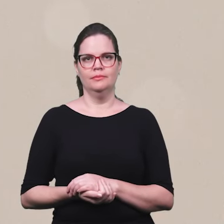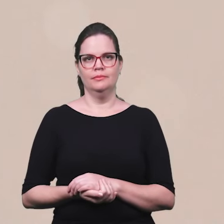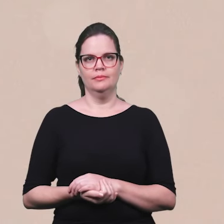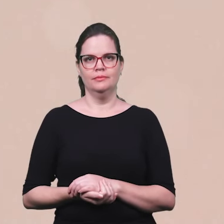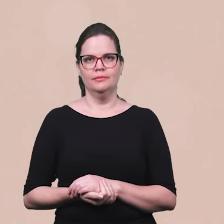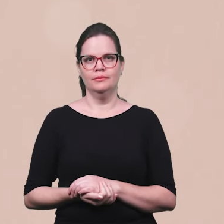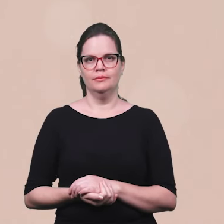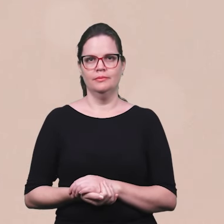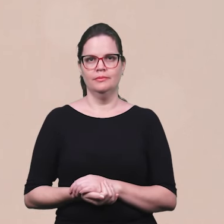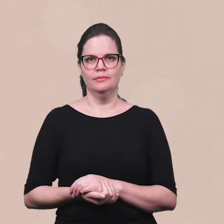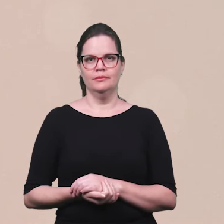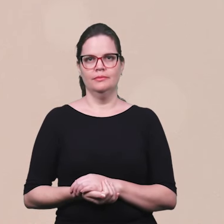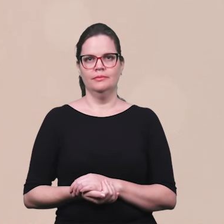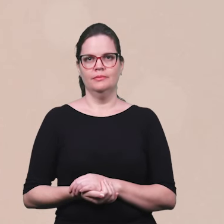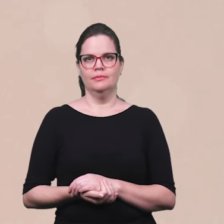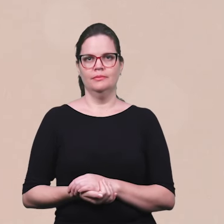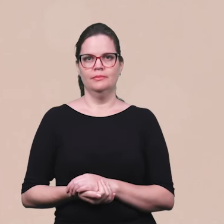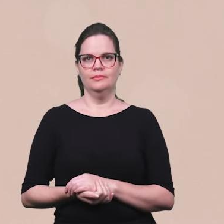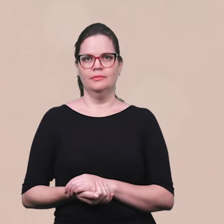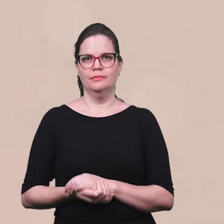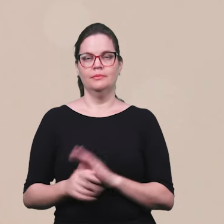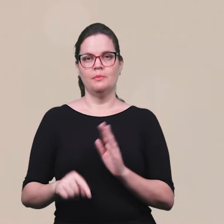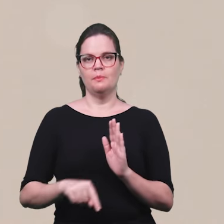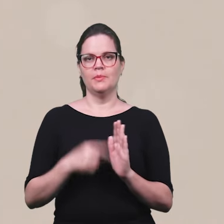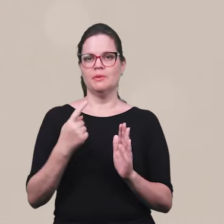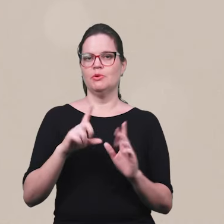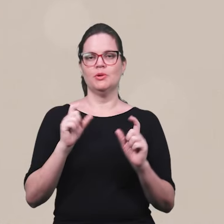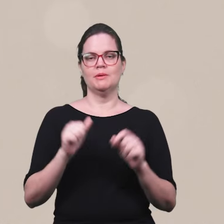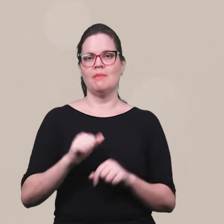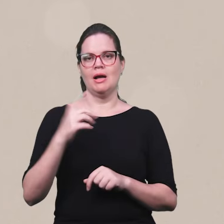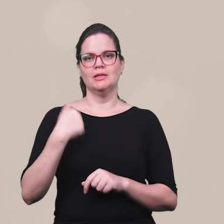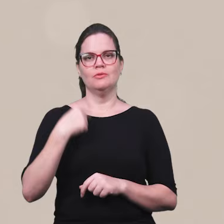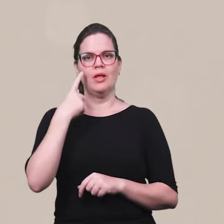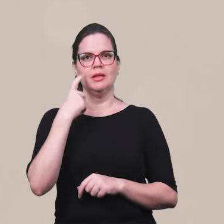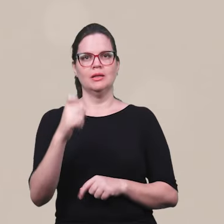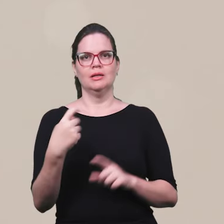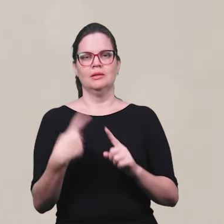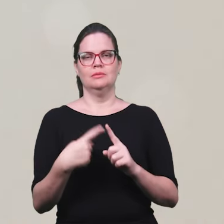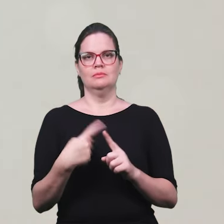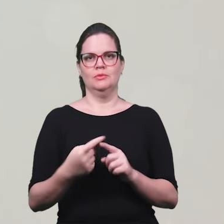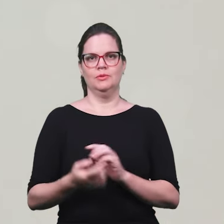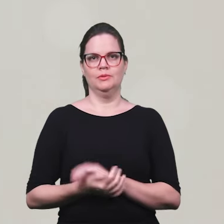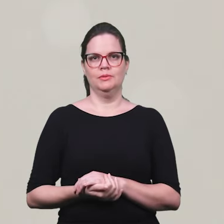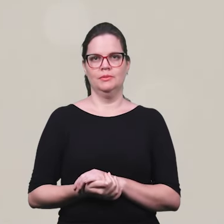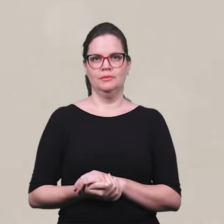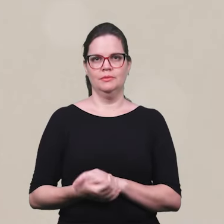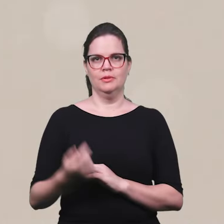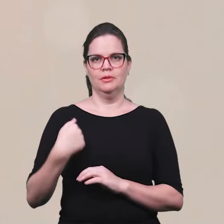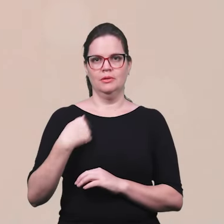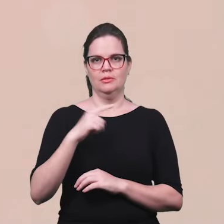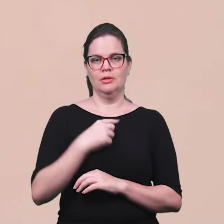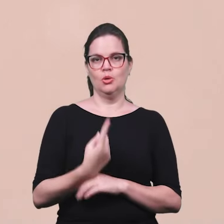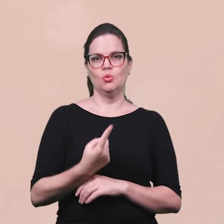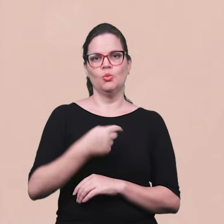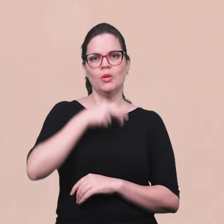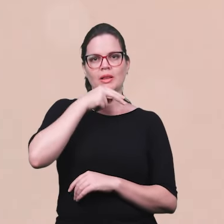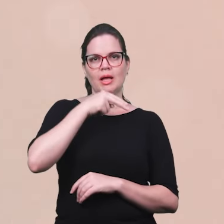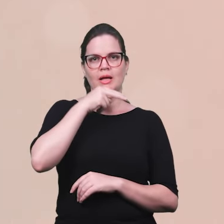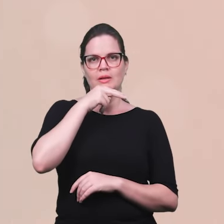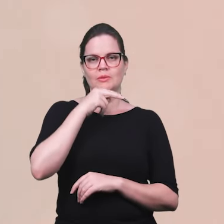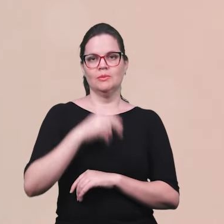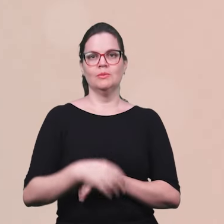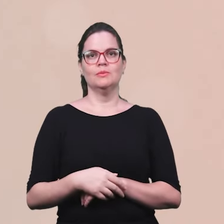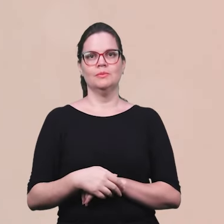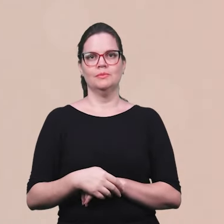Fez parte desse trabalho, que o que me motivou mais ainda foi que eu tenho um menino, um